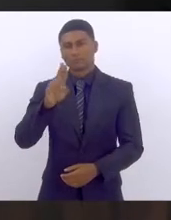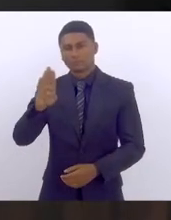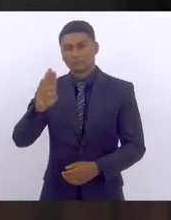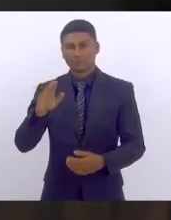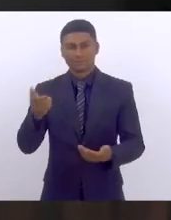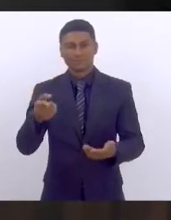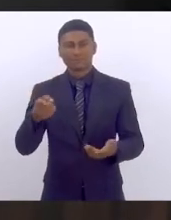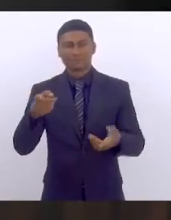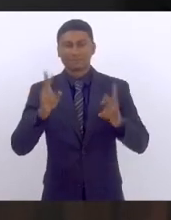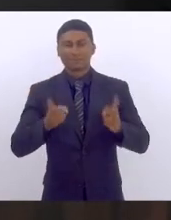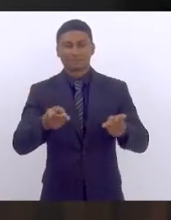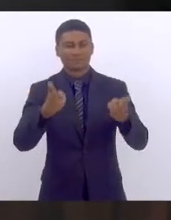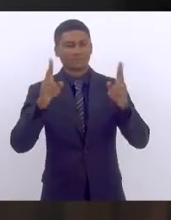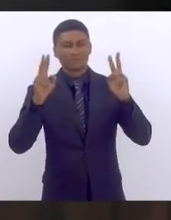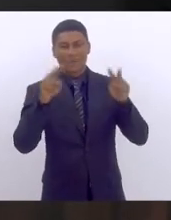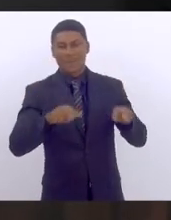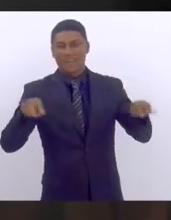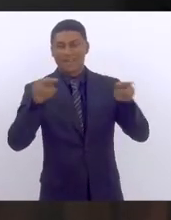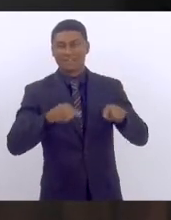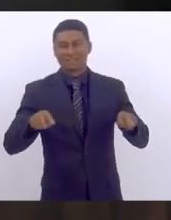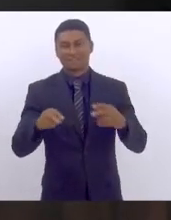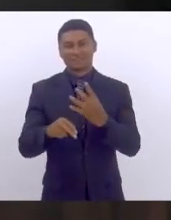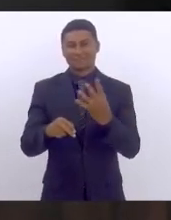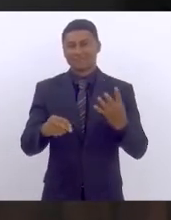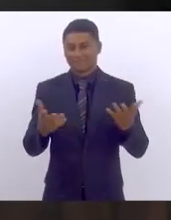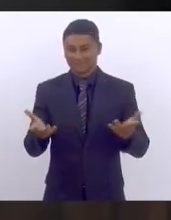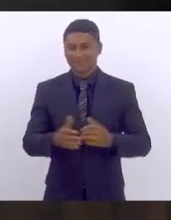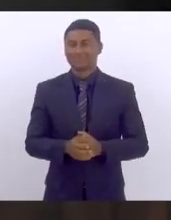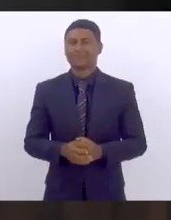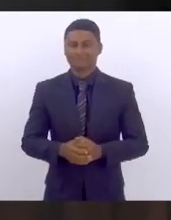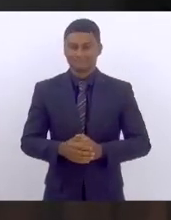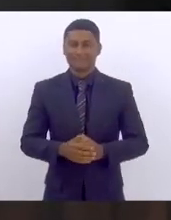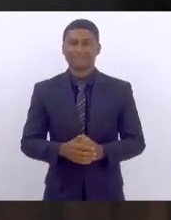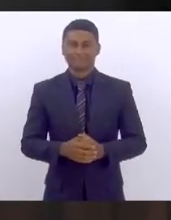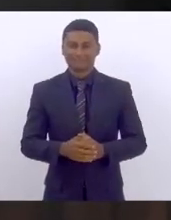olhar 44, sub. Isso.